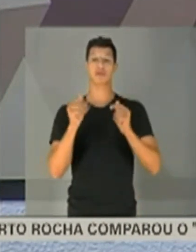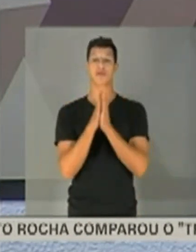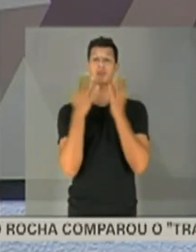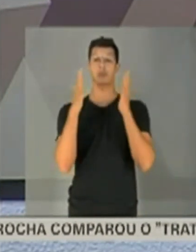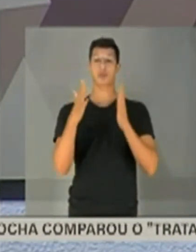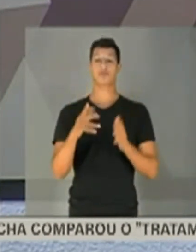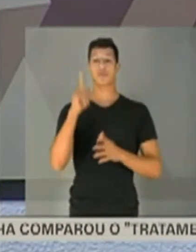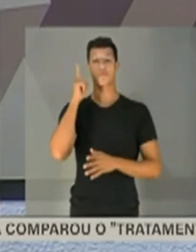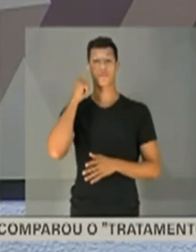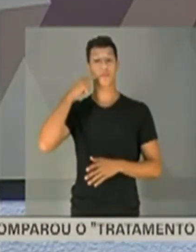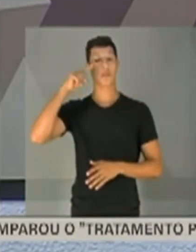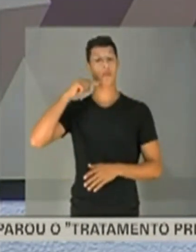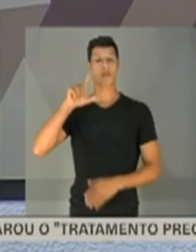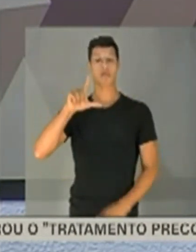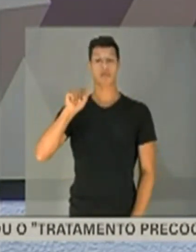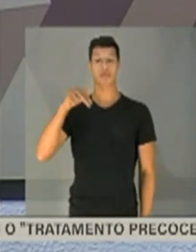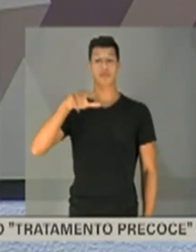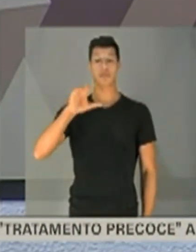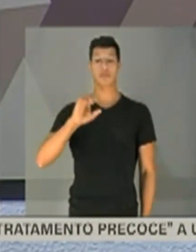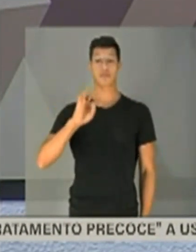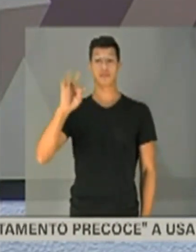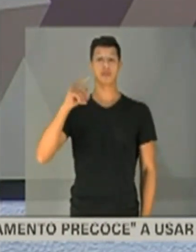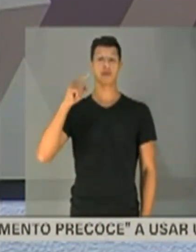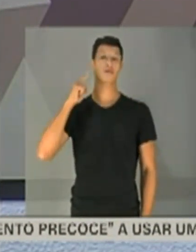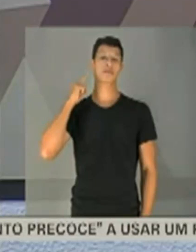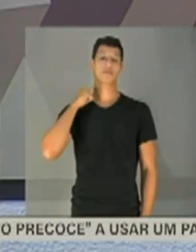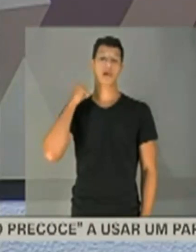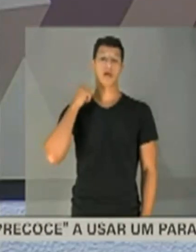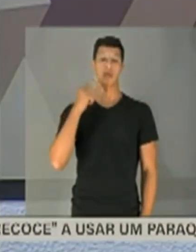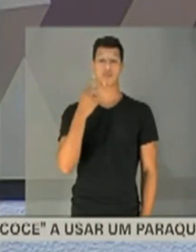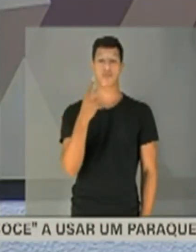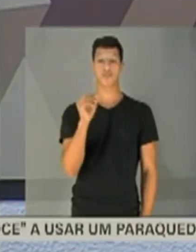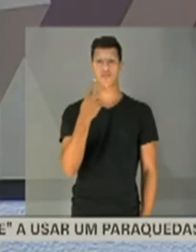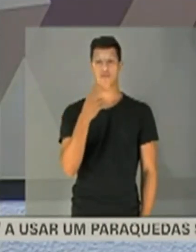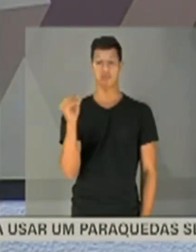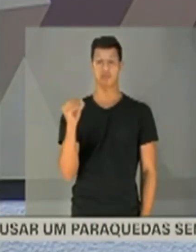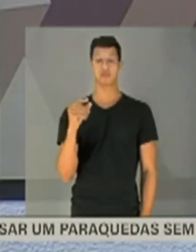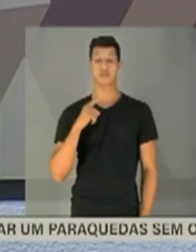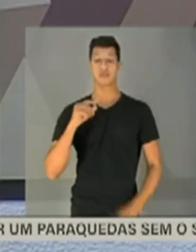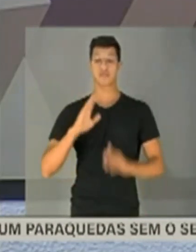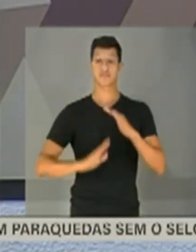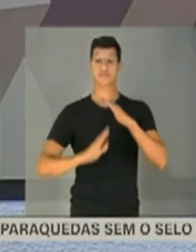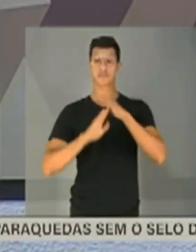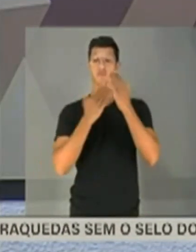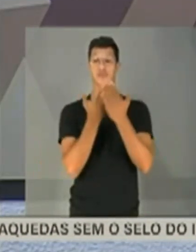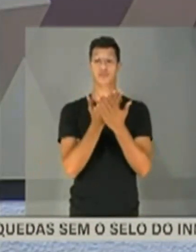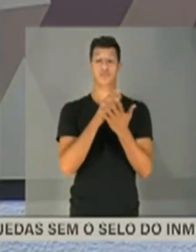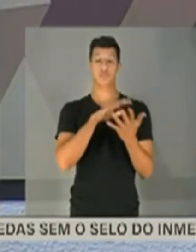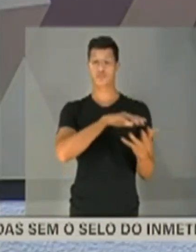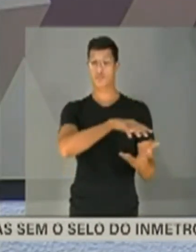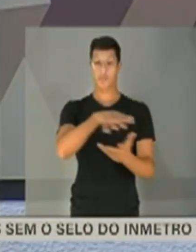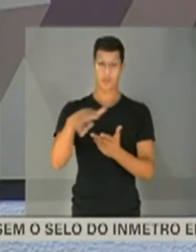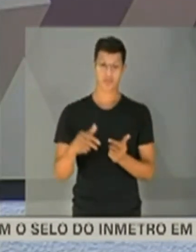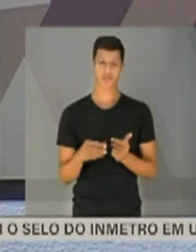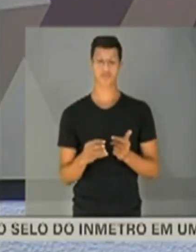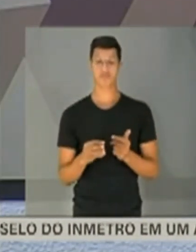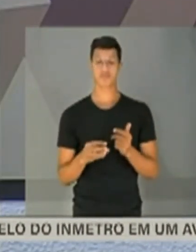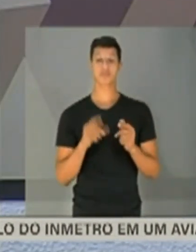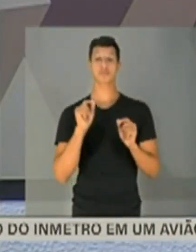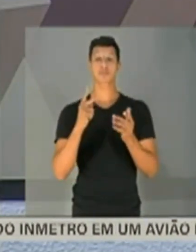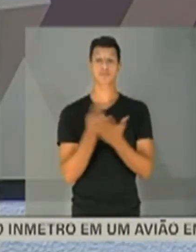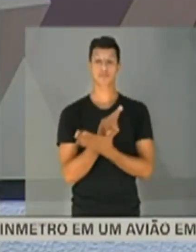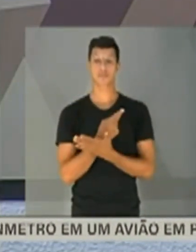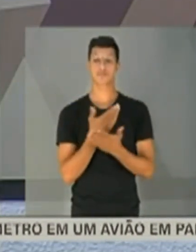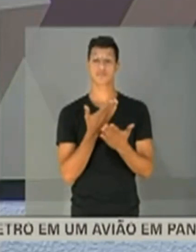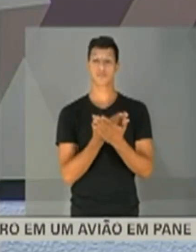estudo fraudulento do Lancet em maio de 2020. Todas suspenderam estudos no mundo inteiro. E o que